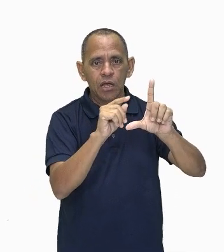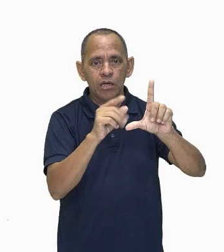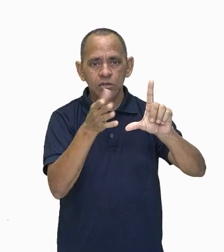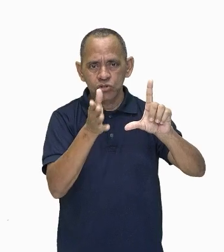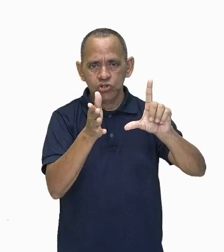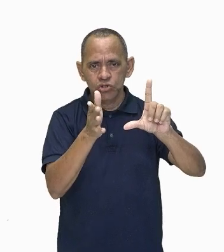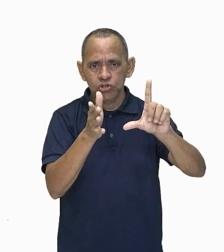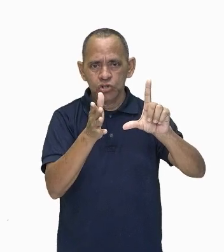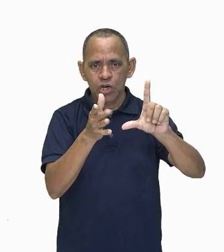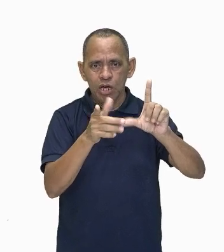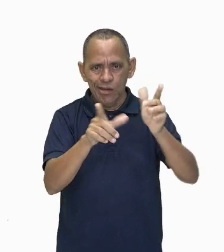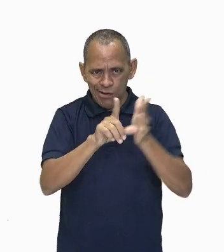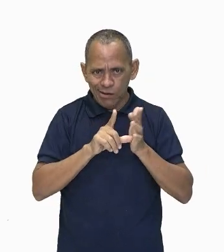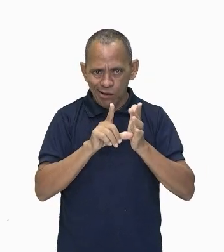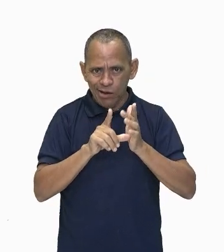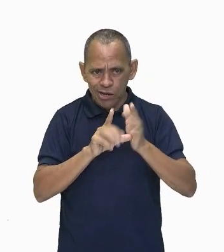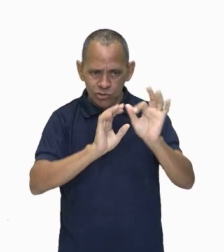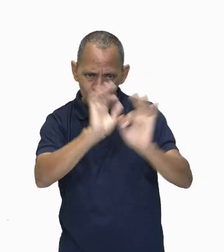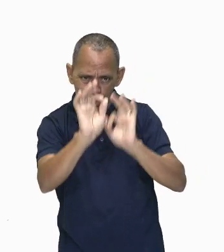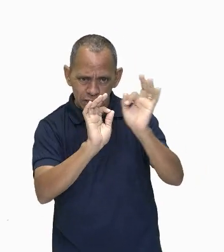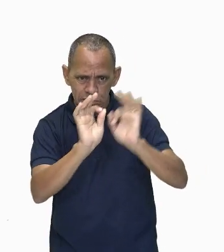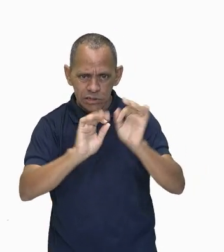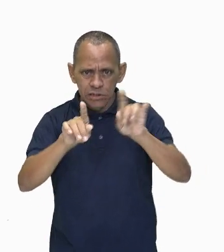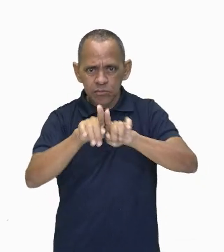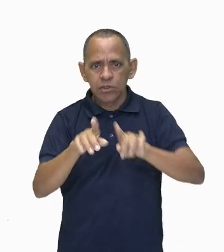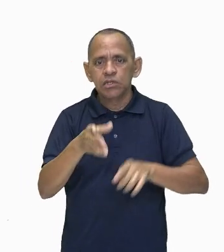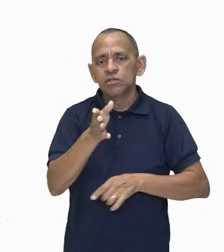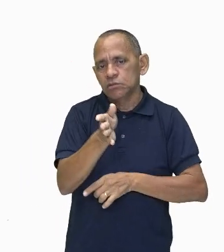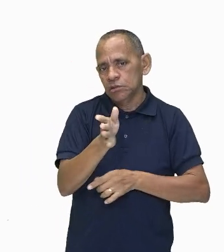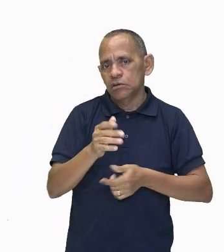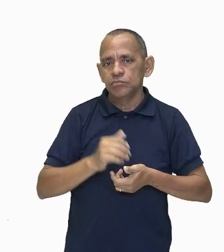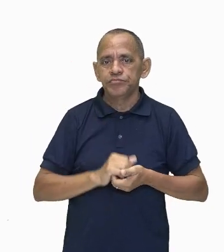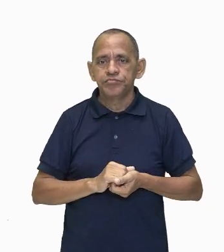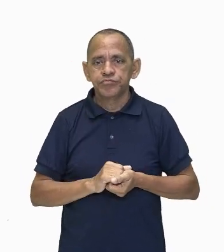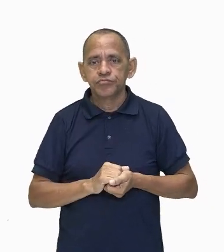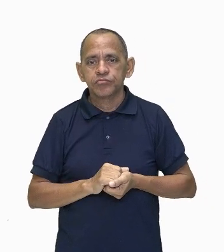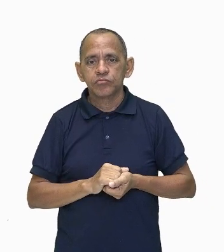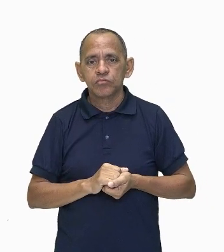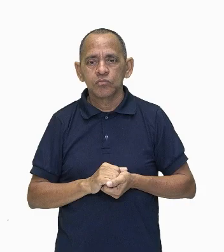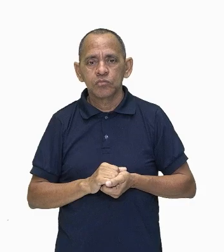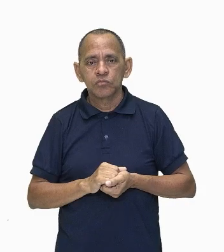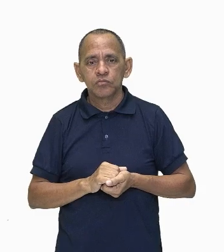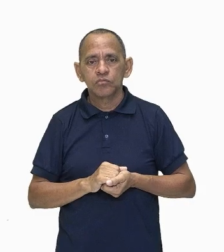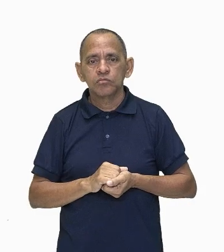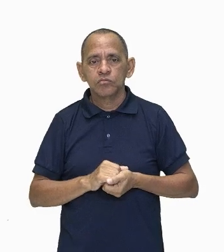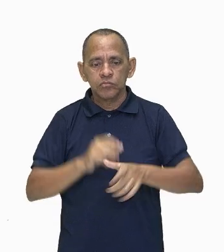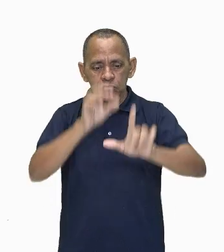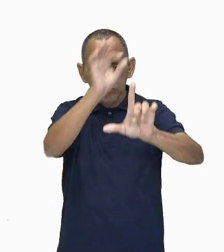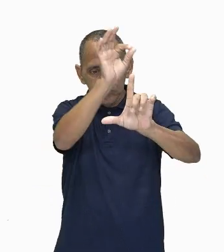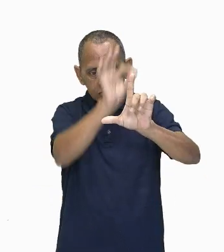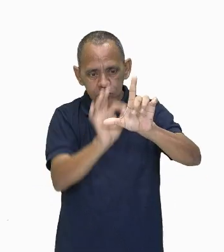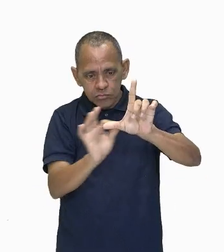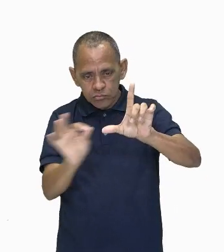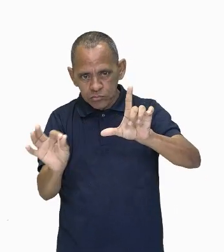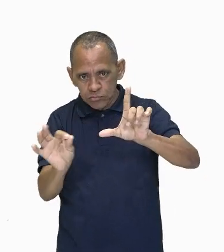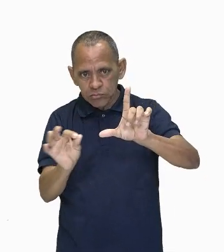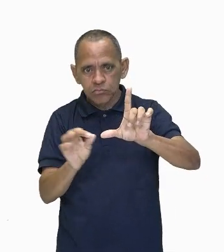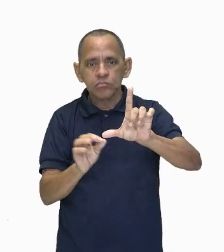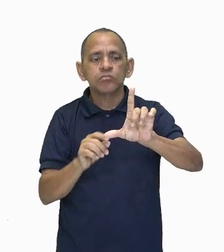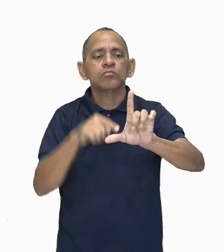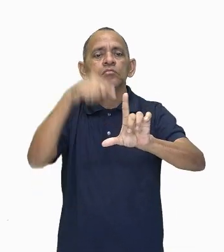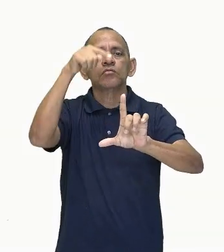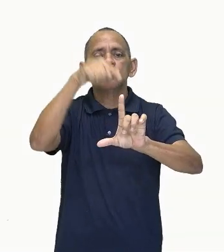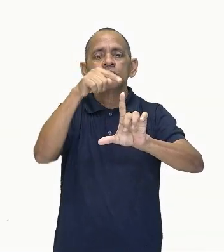pré-preenchido, né? Justamente onde nós temos aí 2 eixos principais, tá? Nós vamos fazer aqui um gráfico